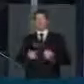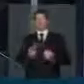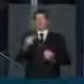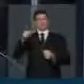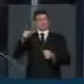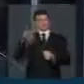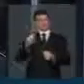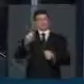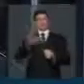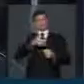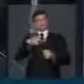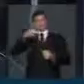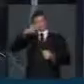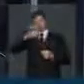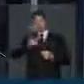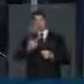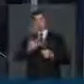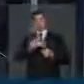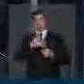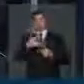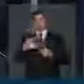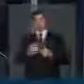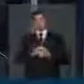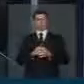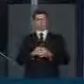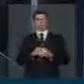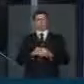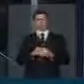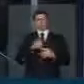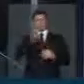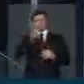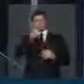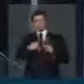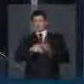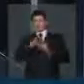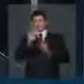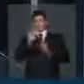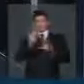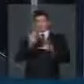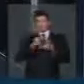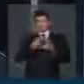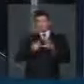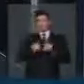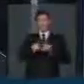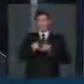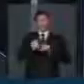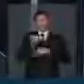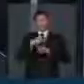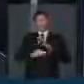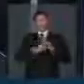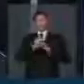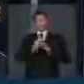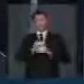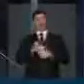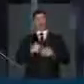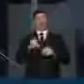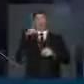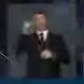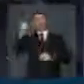os planos individuais de saúde. O repórter da TV Globo e do Fantástico ligou